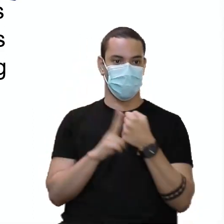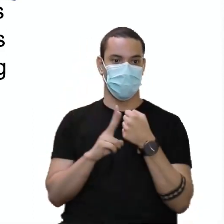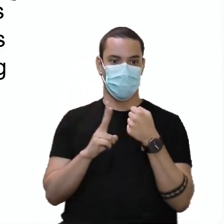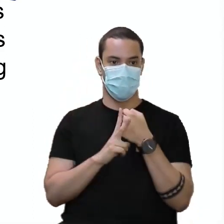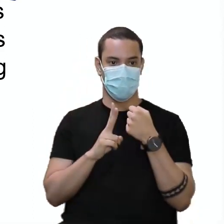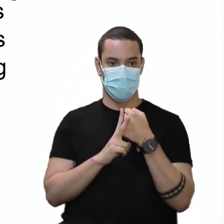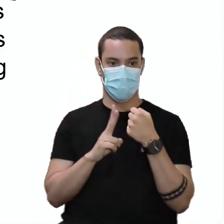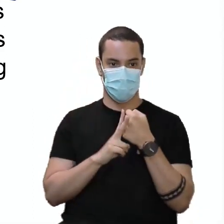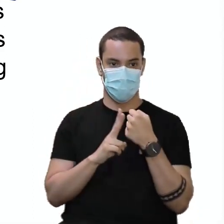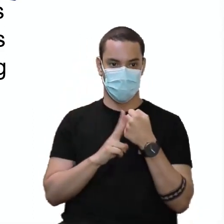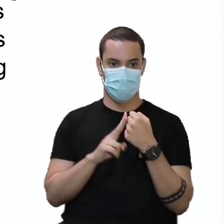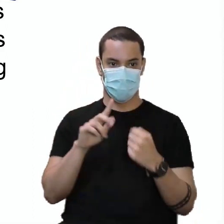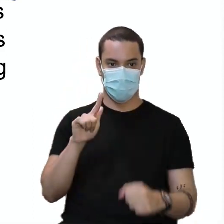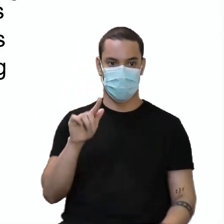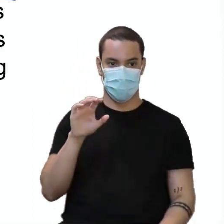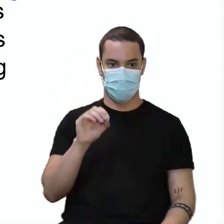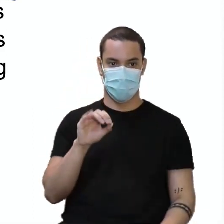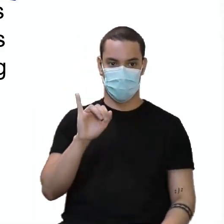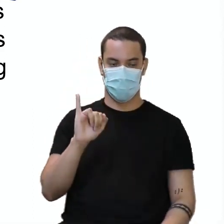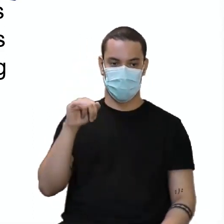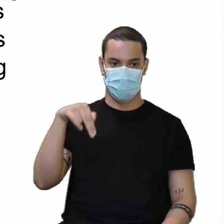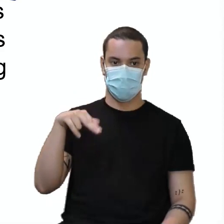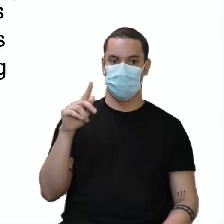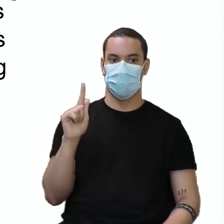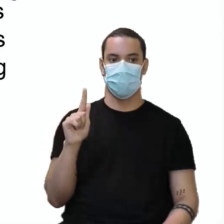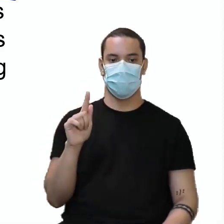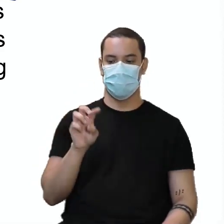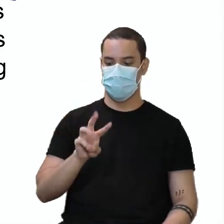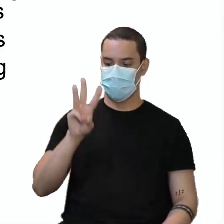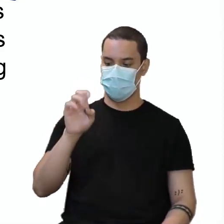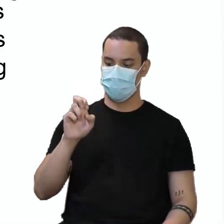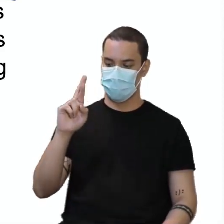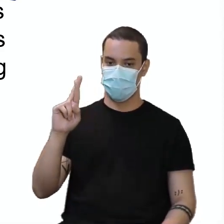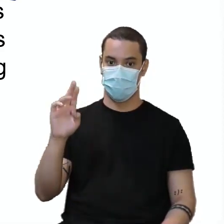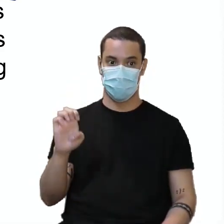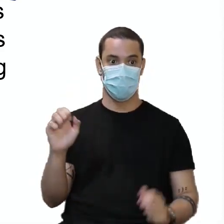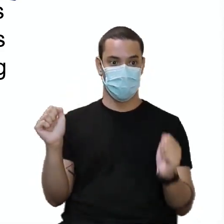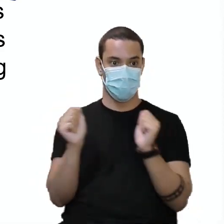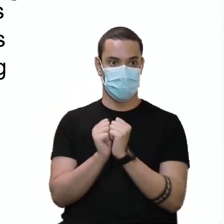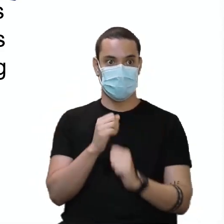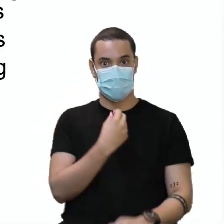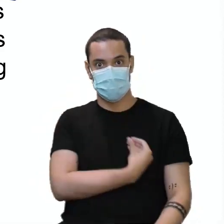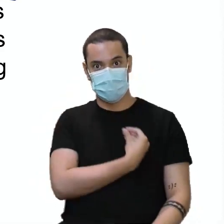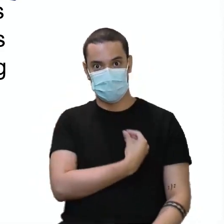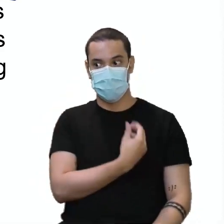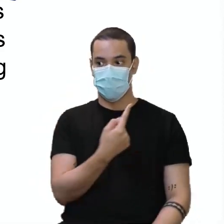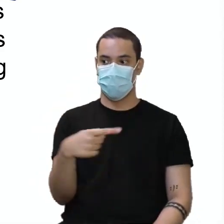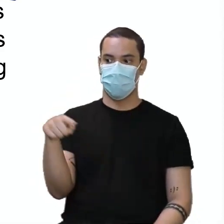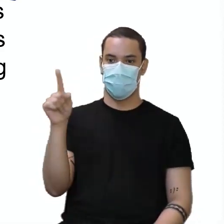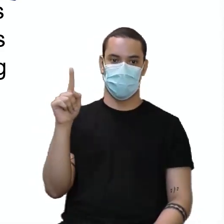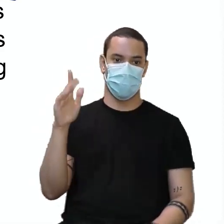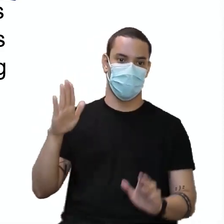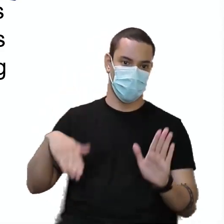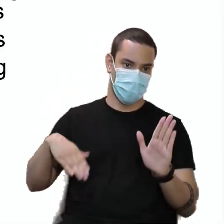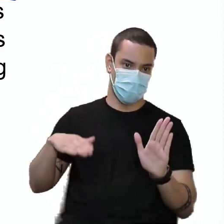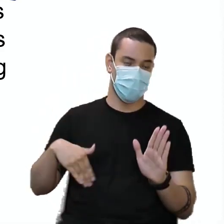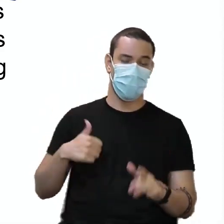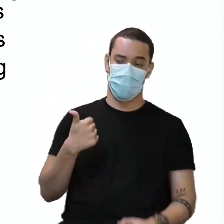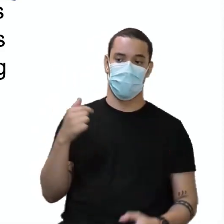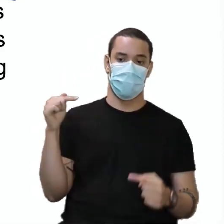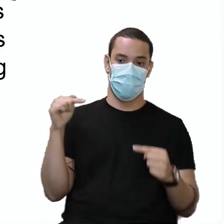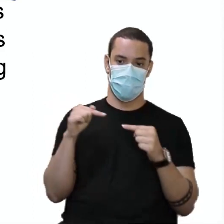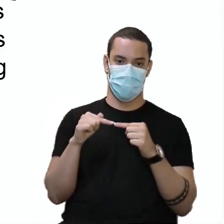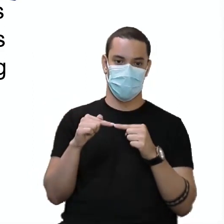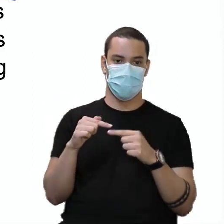go, que é o verbo ir, com ing indo, e eu vi were, então were going, estavam indo para o parque. Já sei que estava no parque.